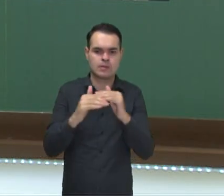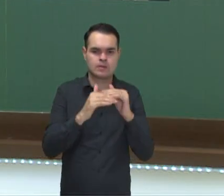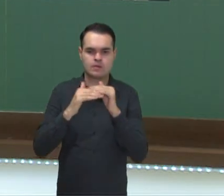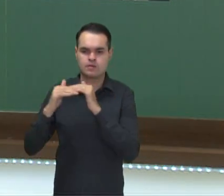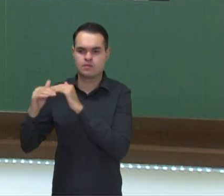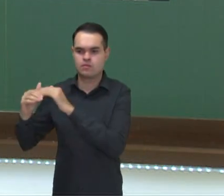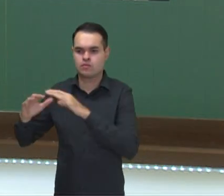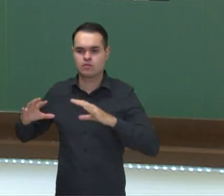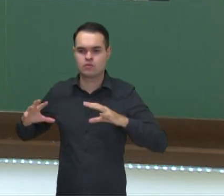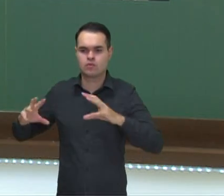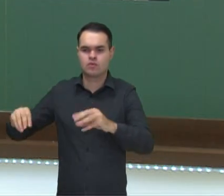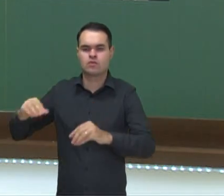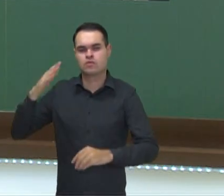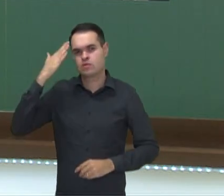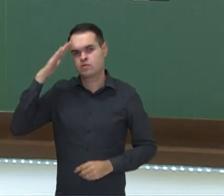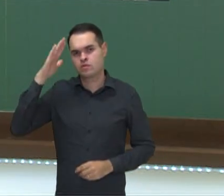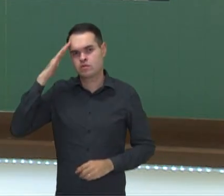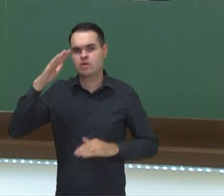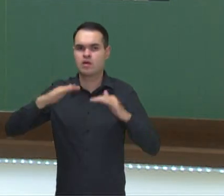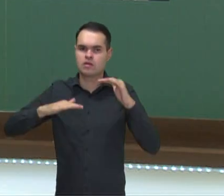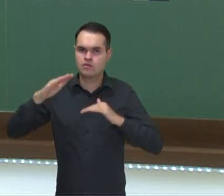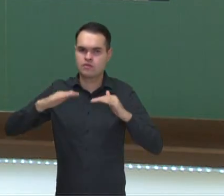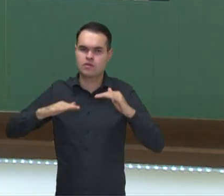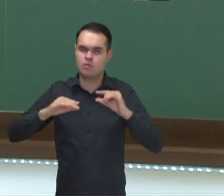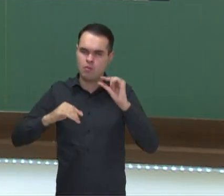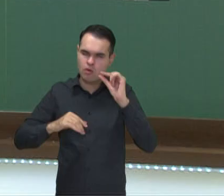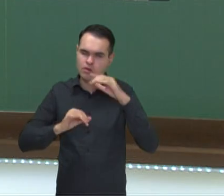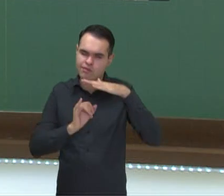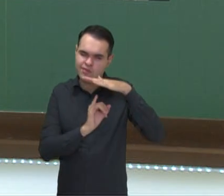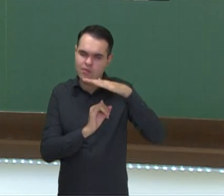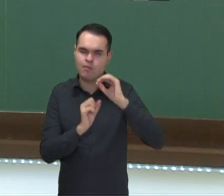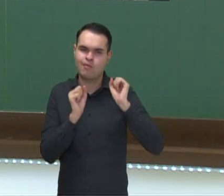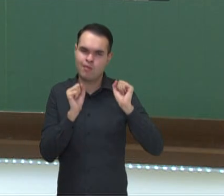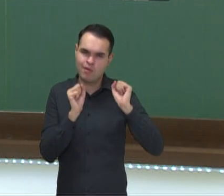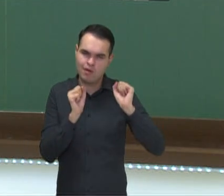todos possam saber. Pode ter um traço informal? Pode ter um